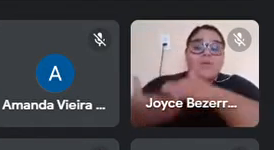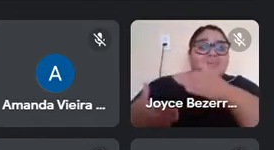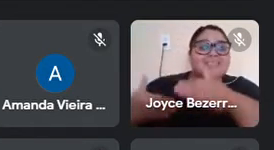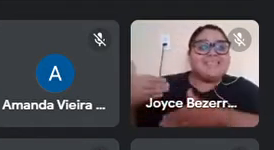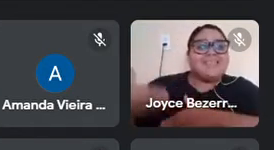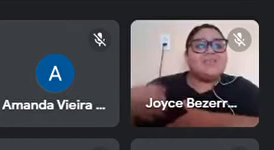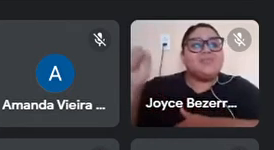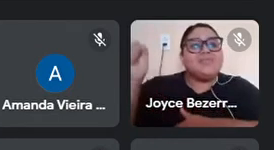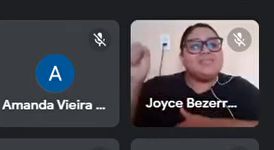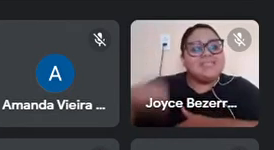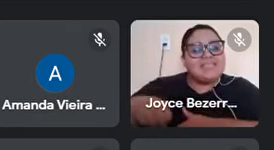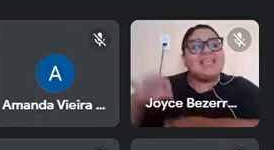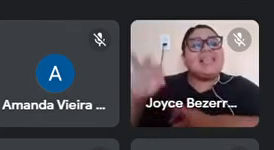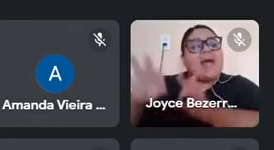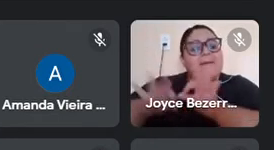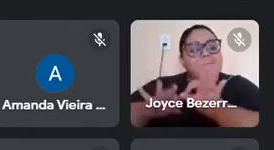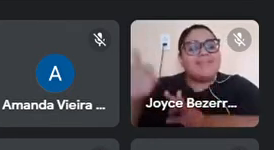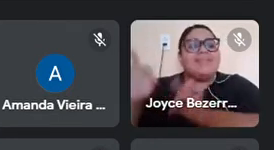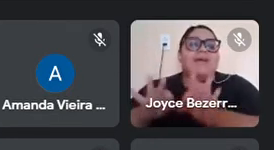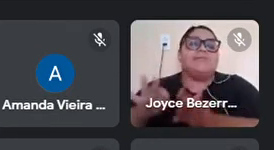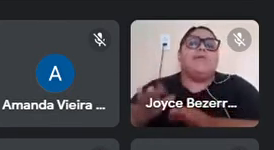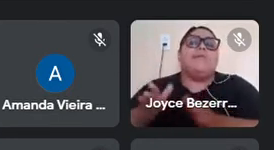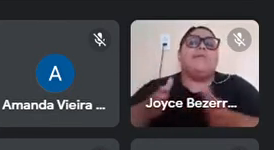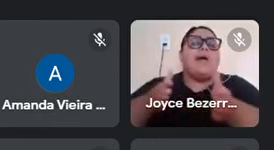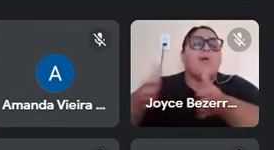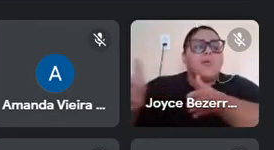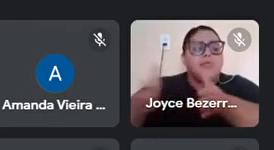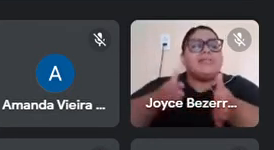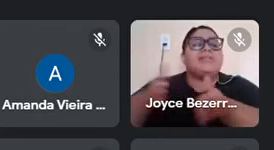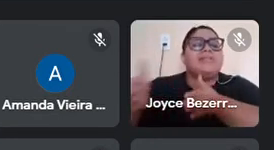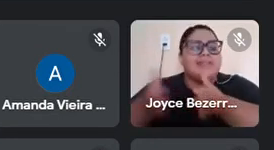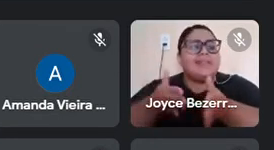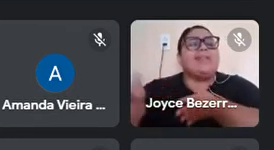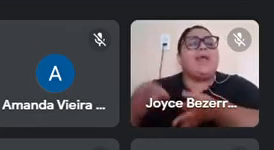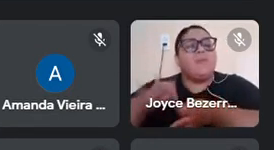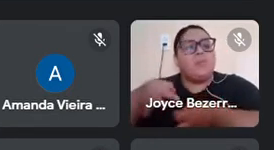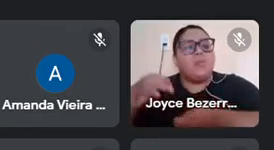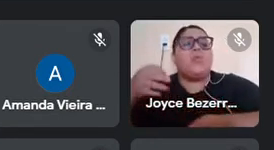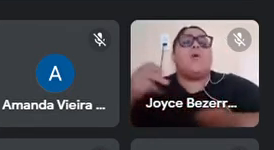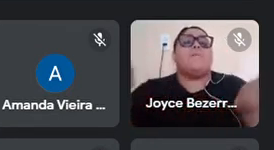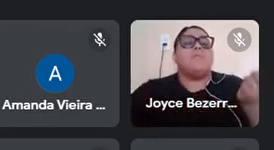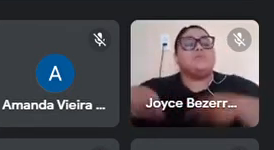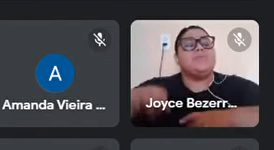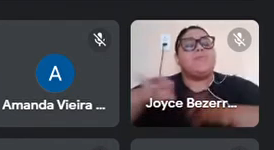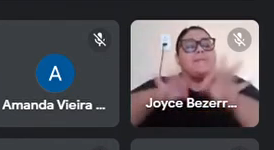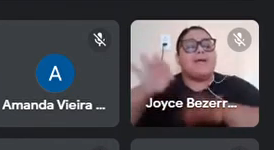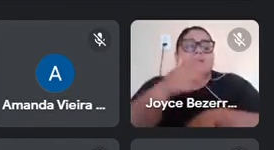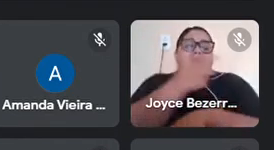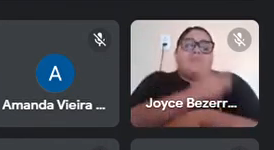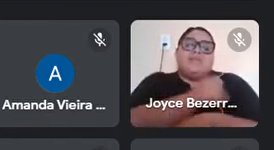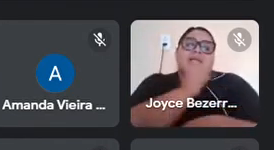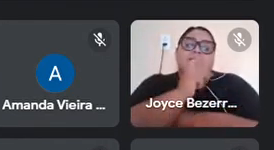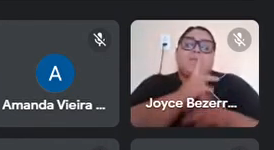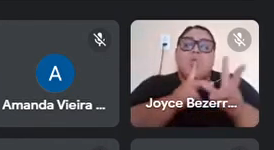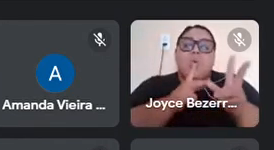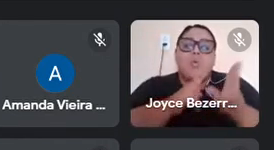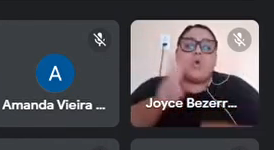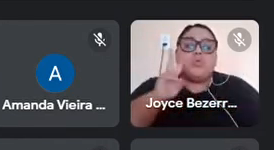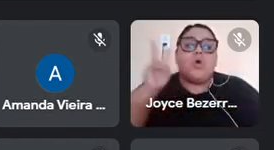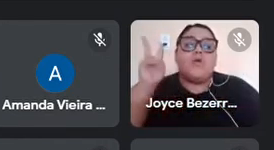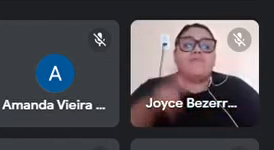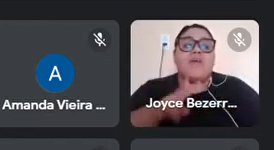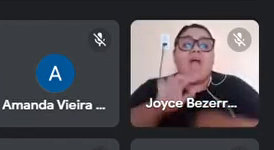grande. Foi permitido um tempo longo desse para a preparação dessa vacina, né? Não é o caso, por exemplo, do que a gente vê com a